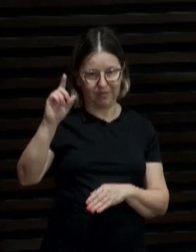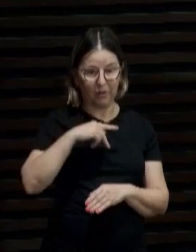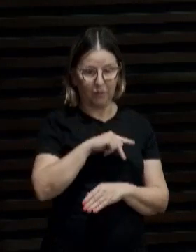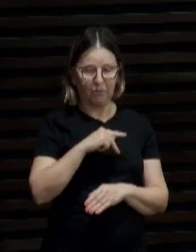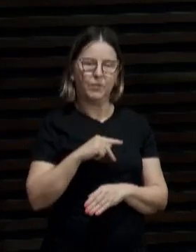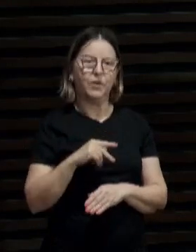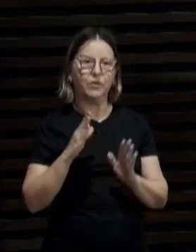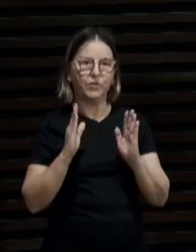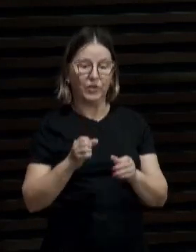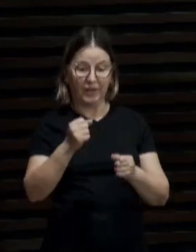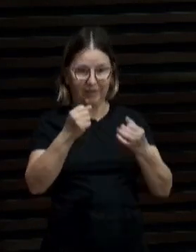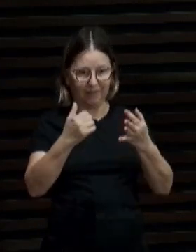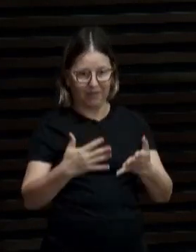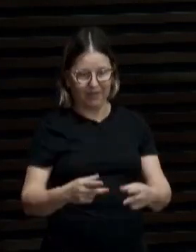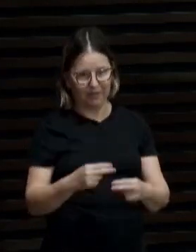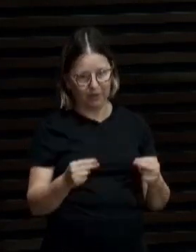né?